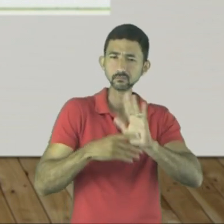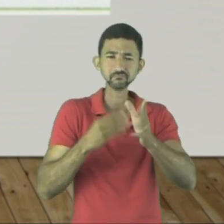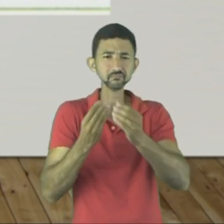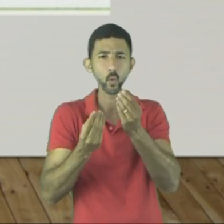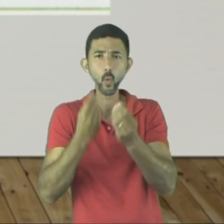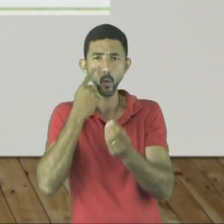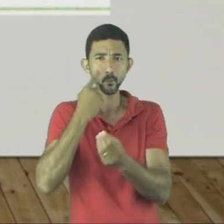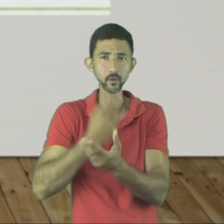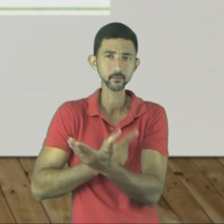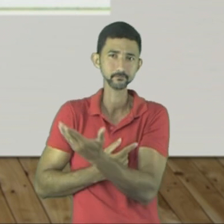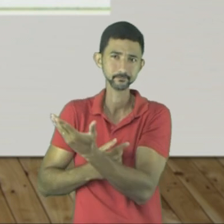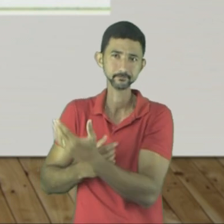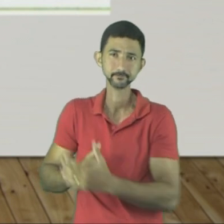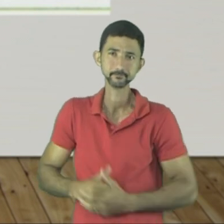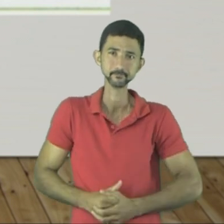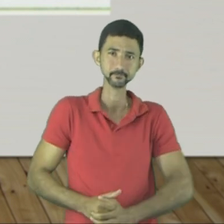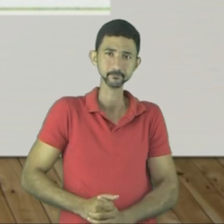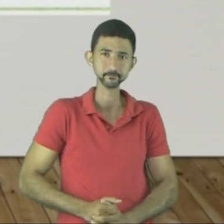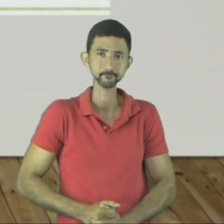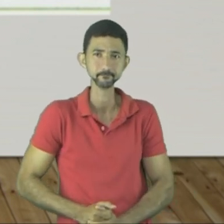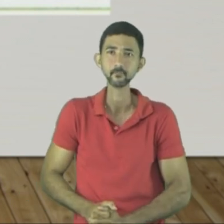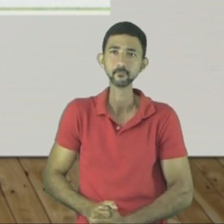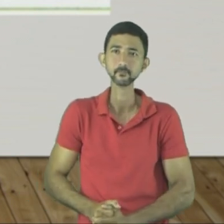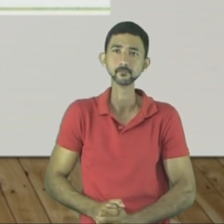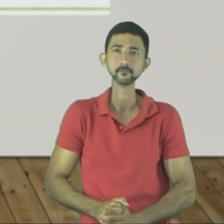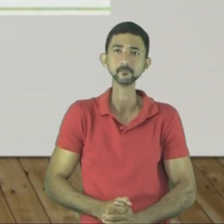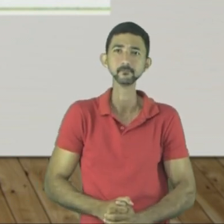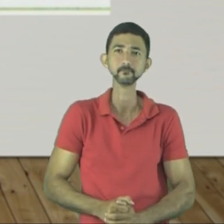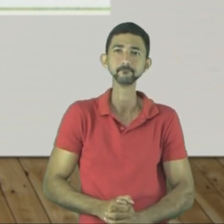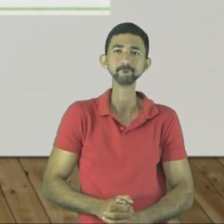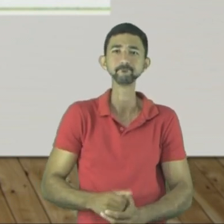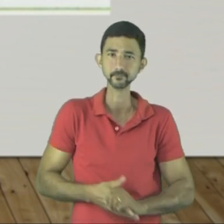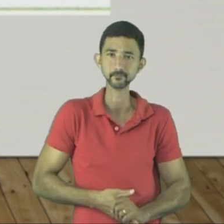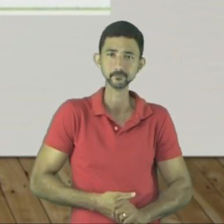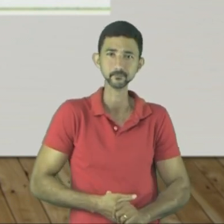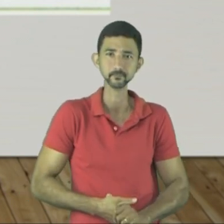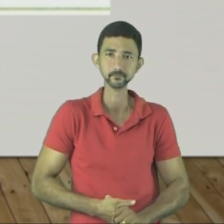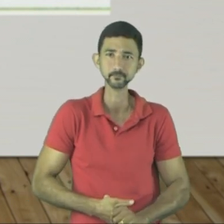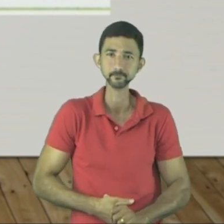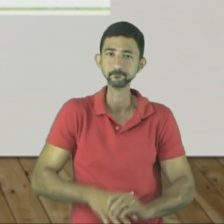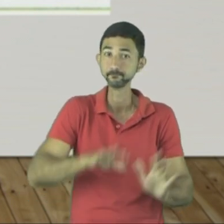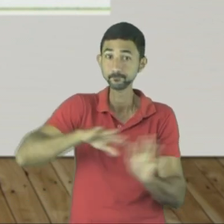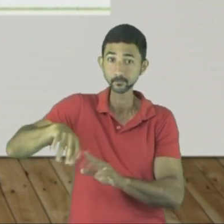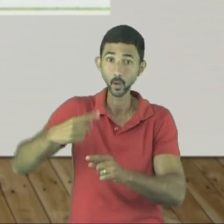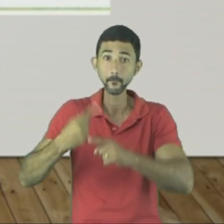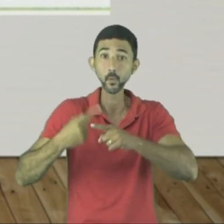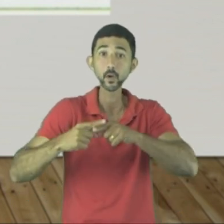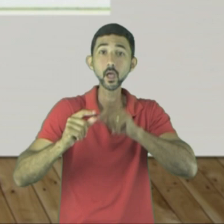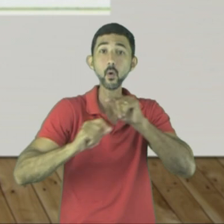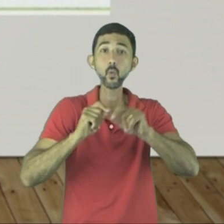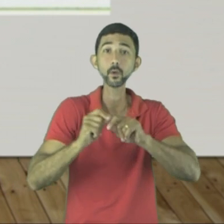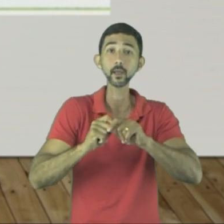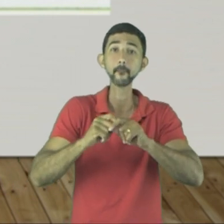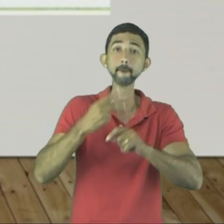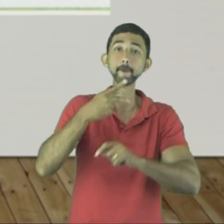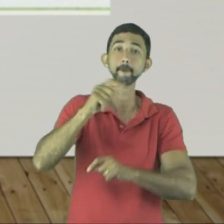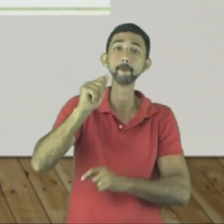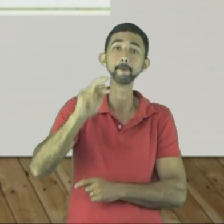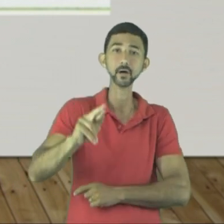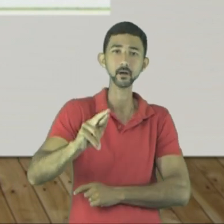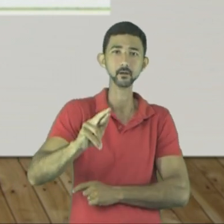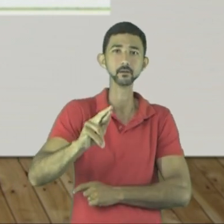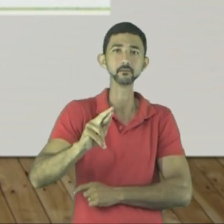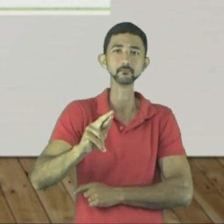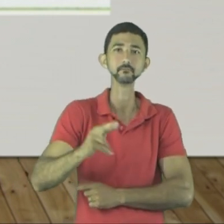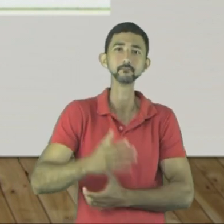ver, ó. Primeiro, vamos analisar se ele é primo. 60. Não é primo por quê? Não é primo porque ele é par. Se ele